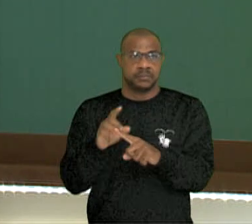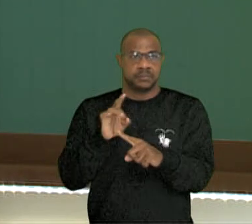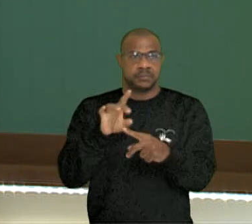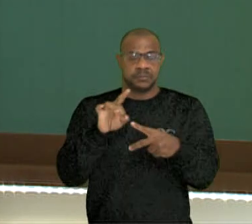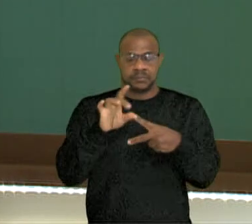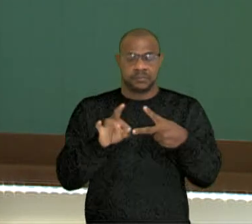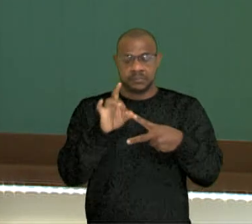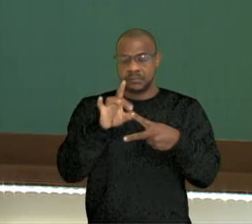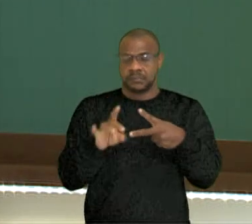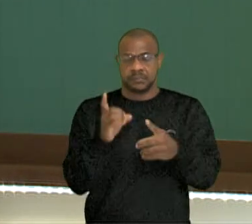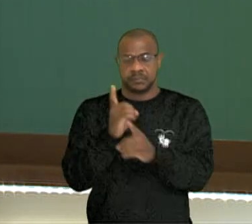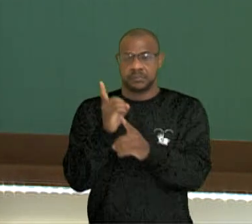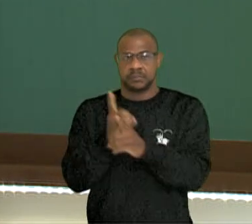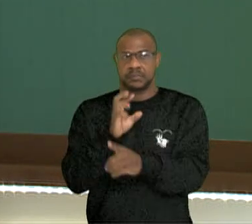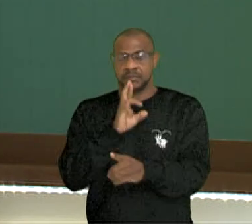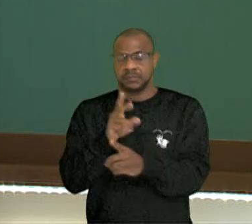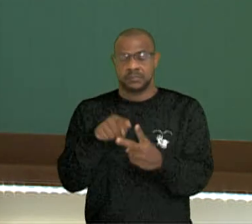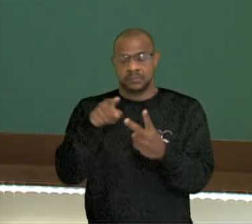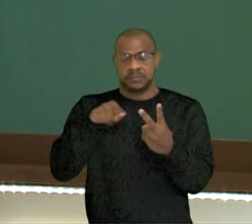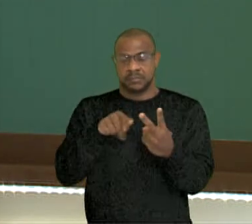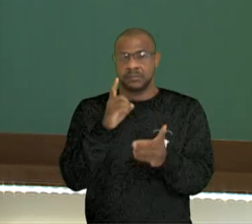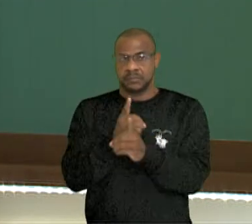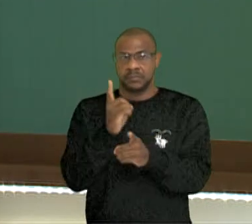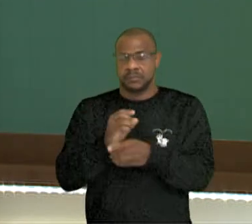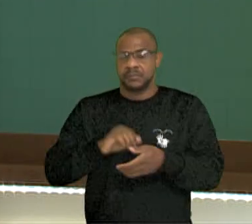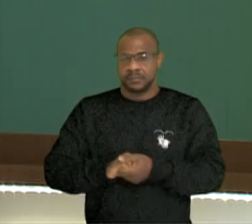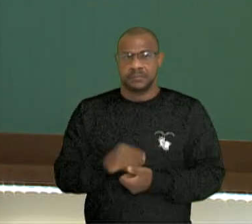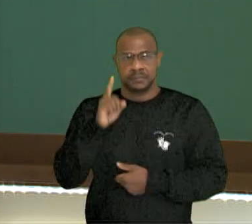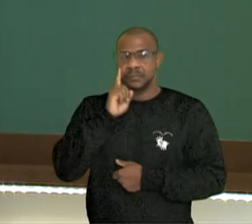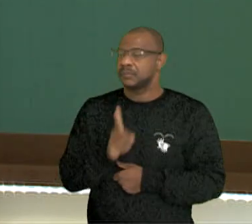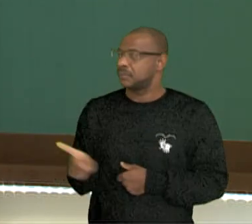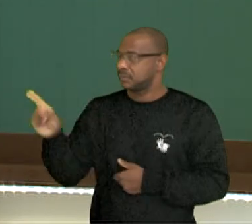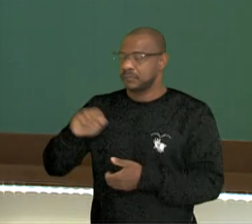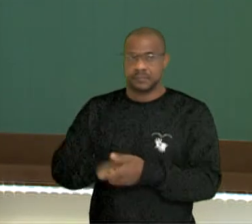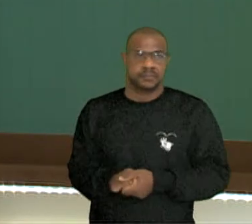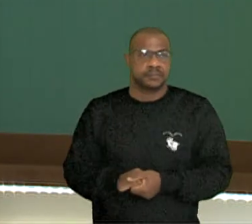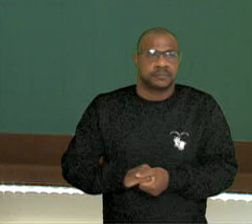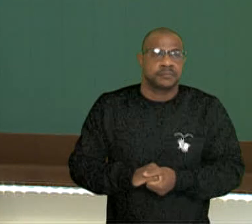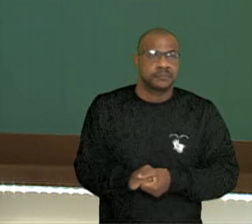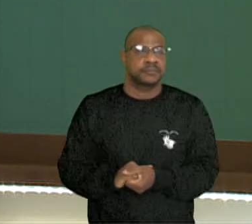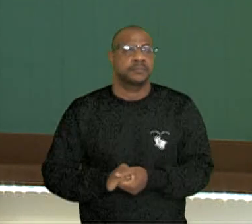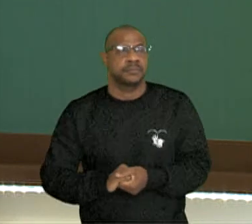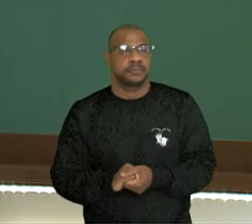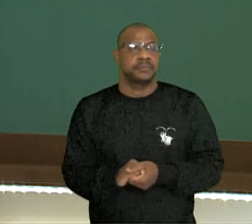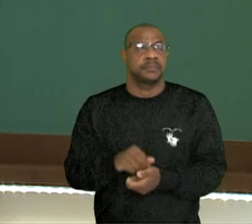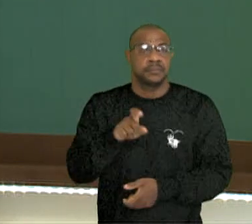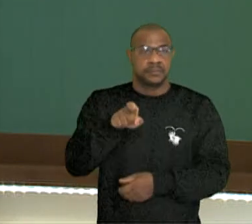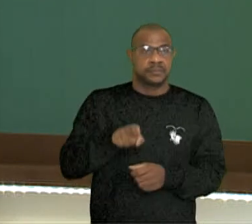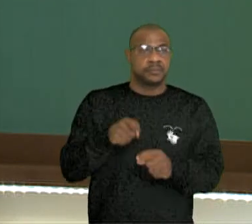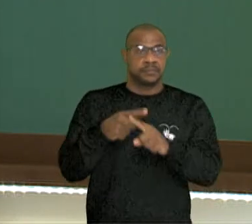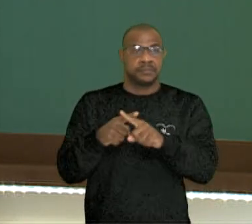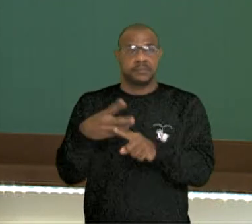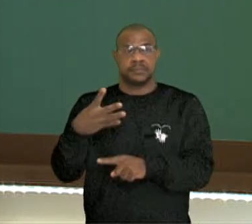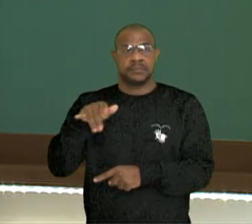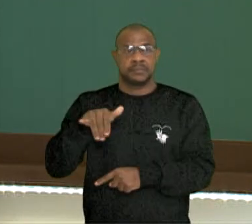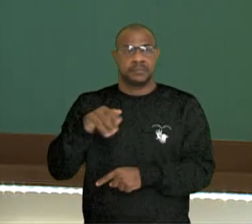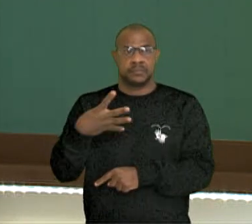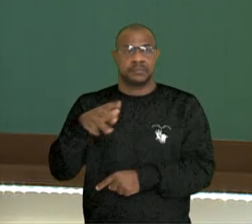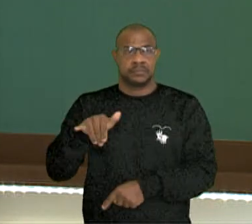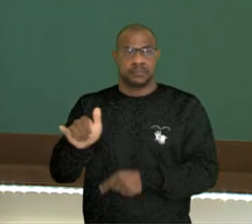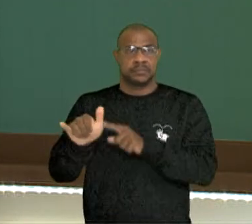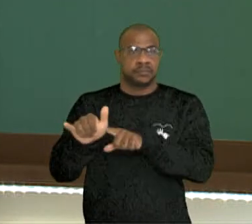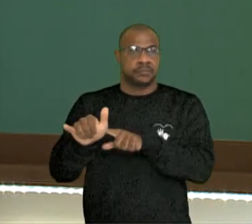desses termos que você encontrou a raiz quadrada. Como é uma multiplicação, tanto faz a ordem. Então, ó, x vezes